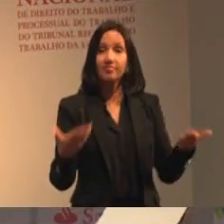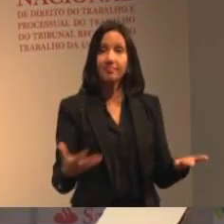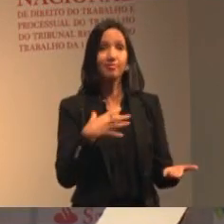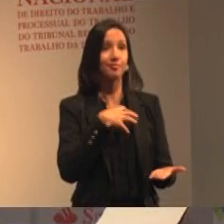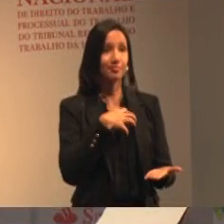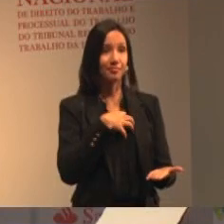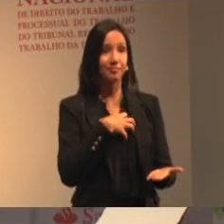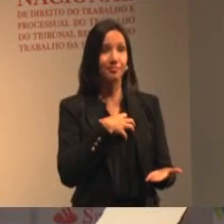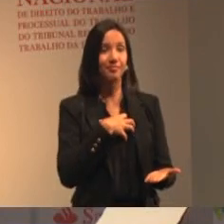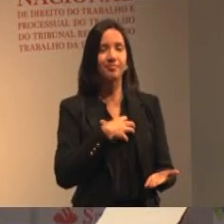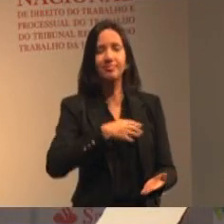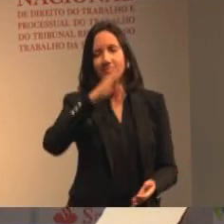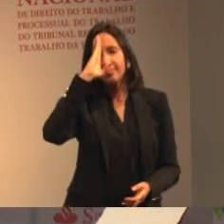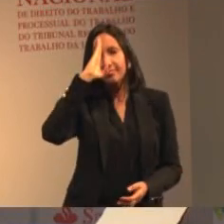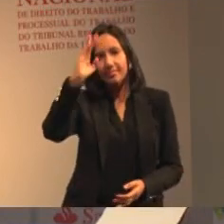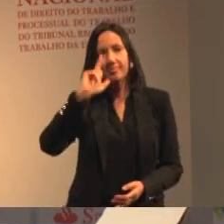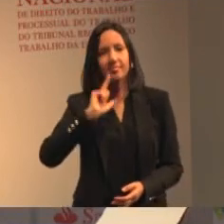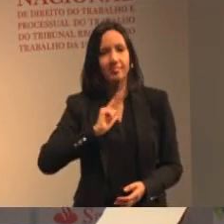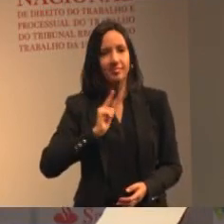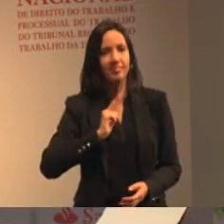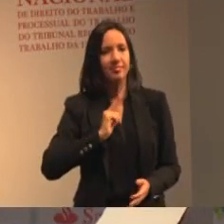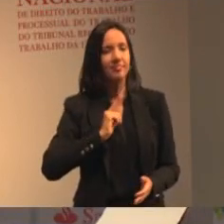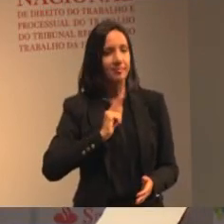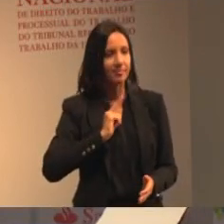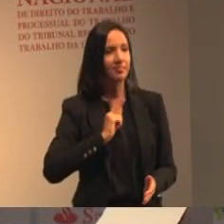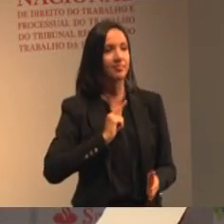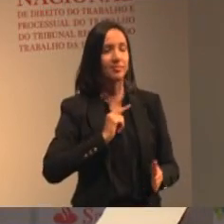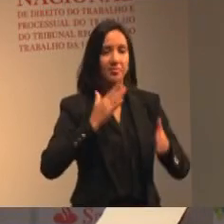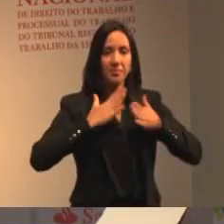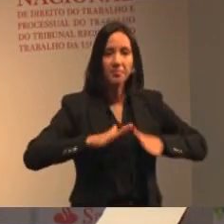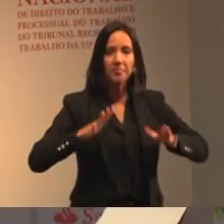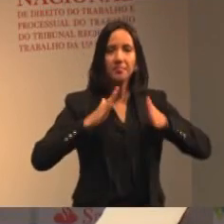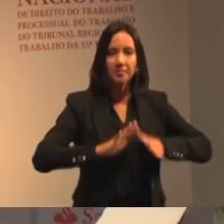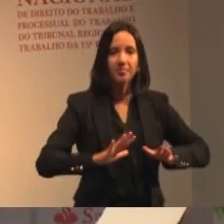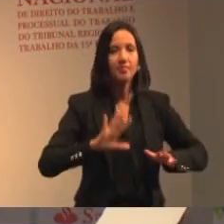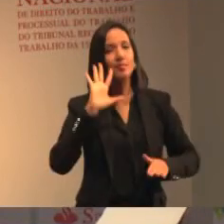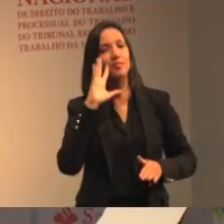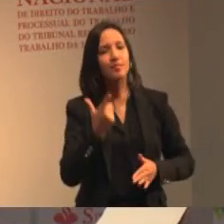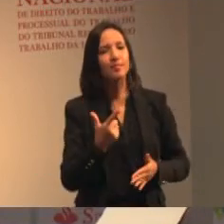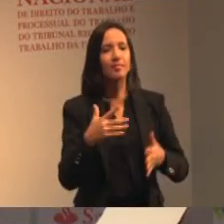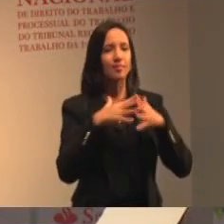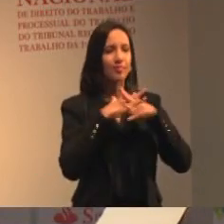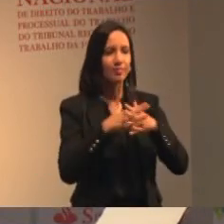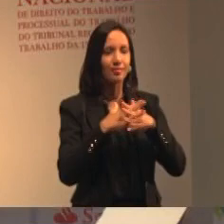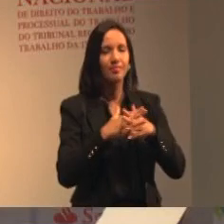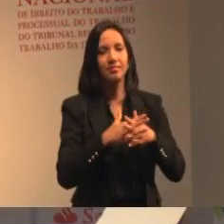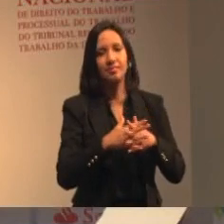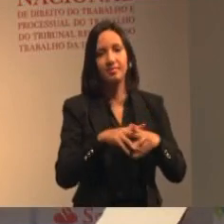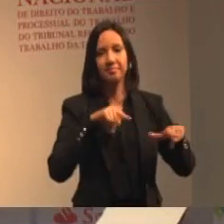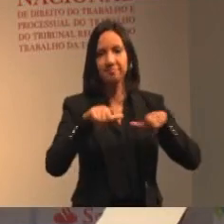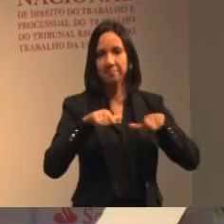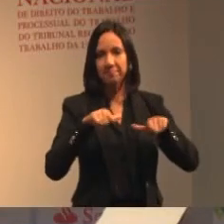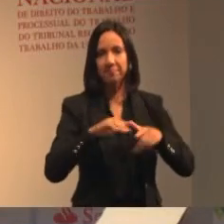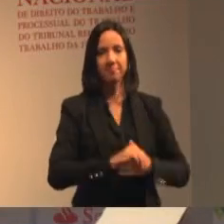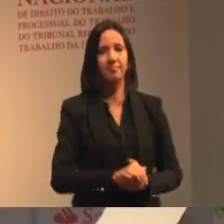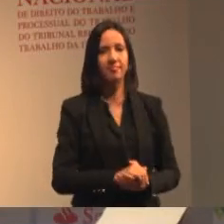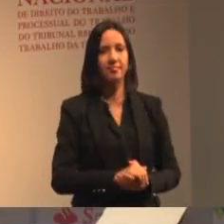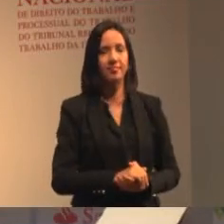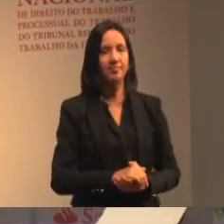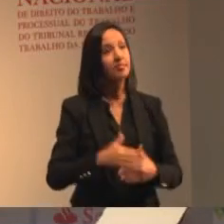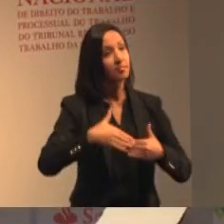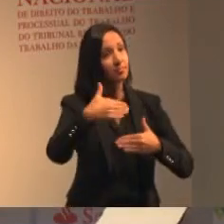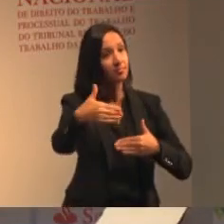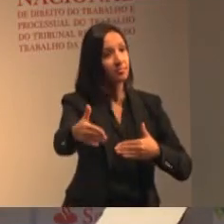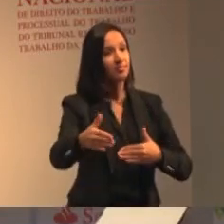instrumento essencial na pacificação e resolução dos conflitos das relações trabalhistas. É nesse ramo